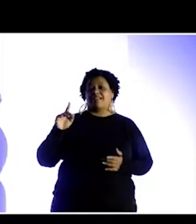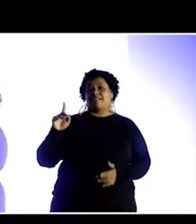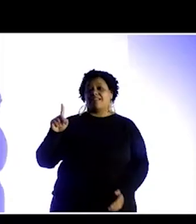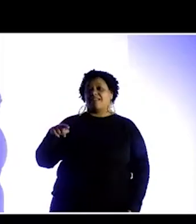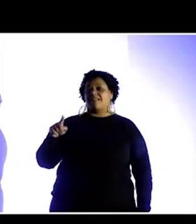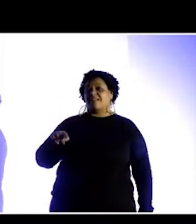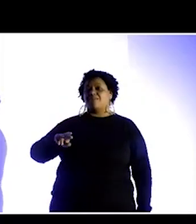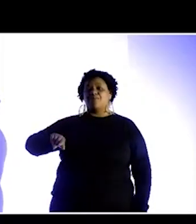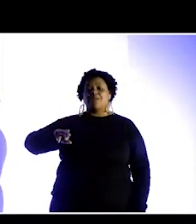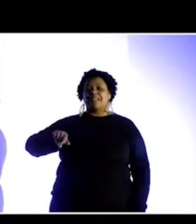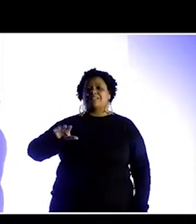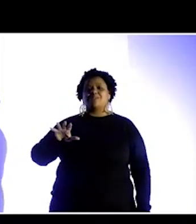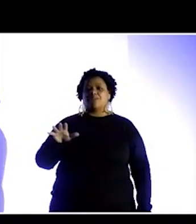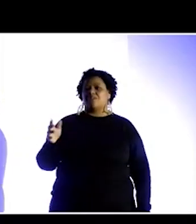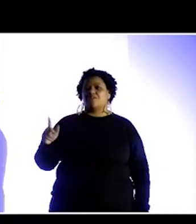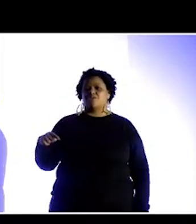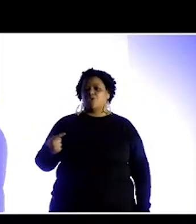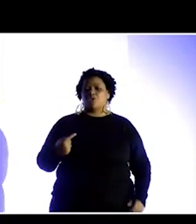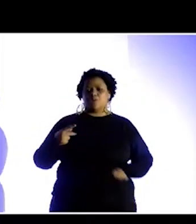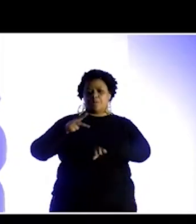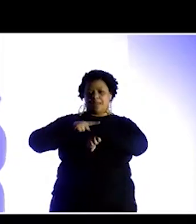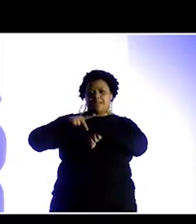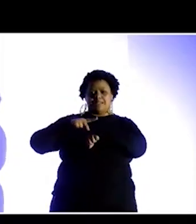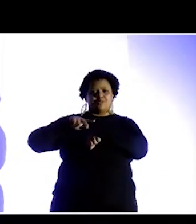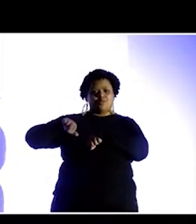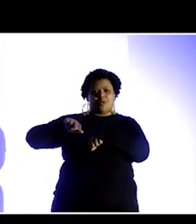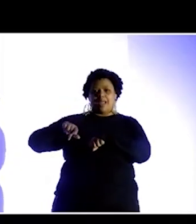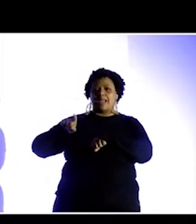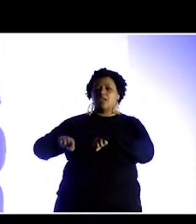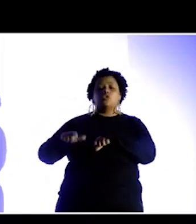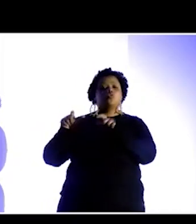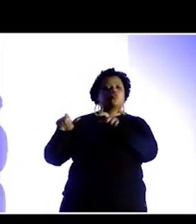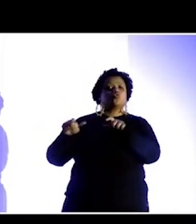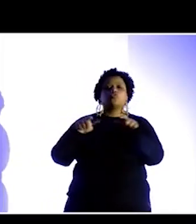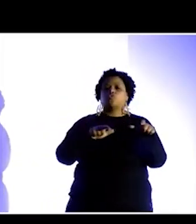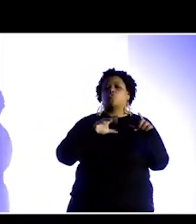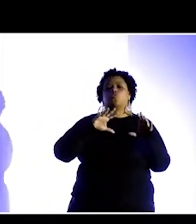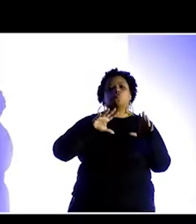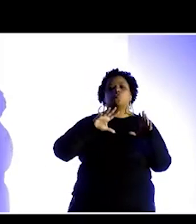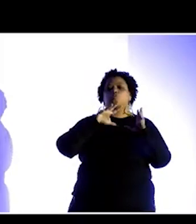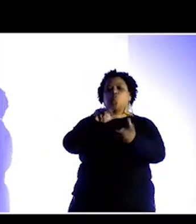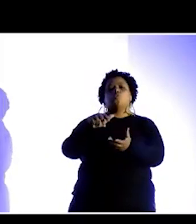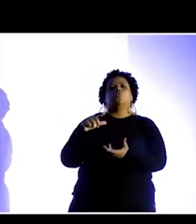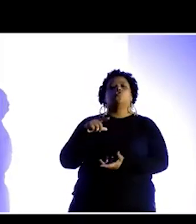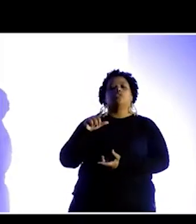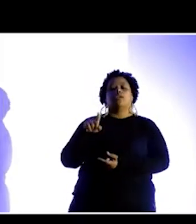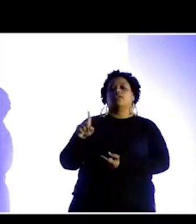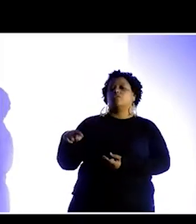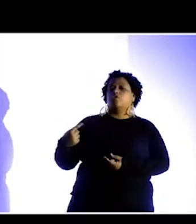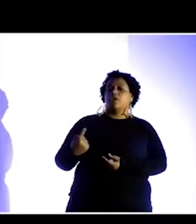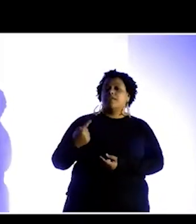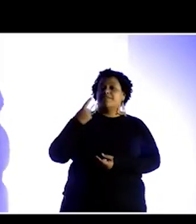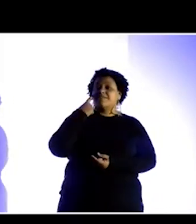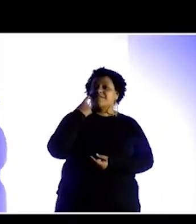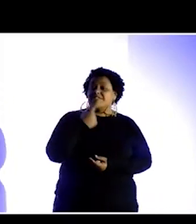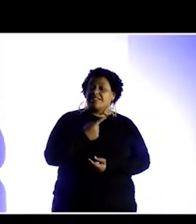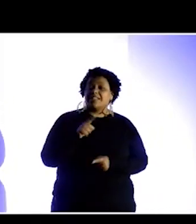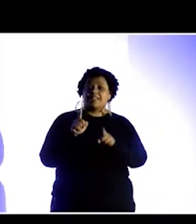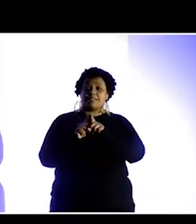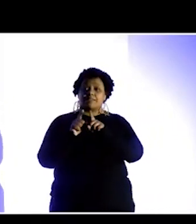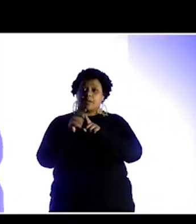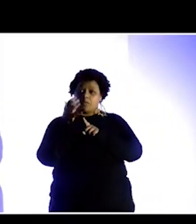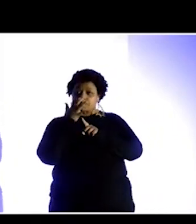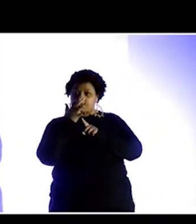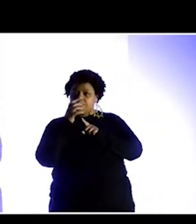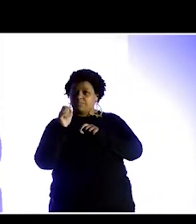só uma questão do nosso país. Em todas as partes do planeta, a gente vivencia e observa